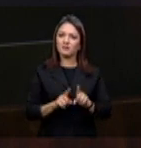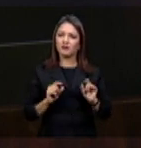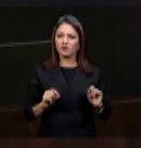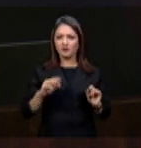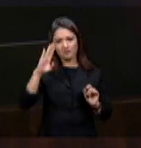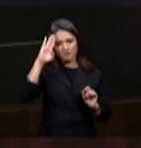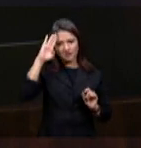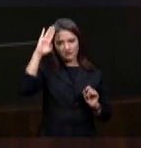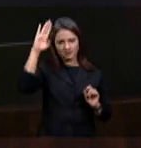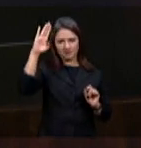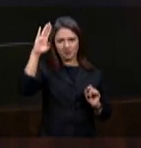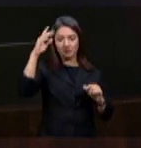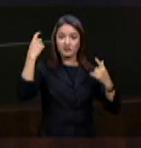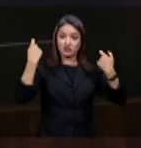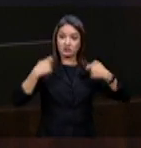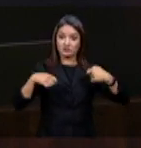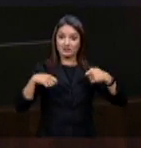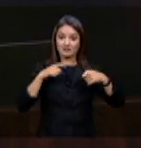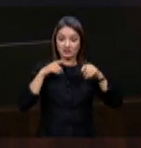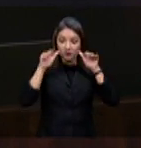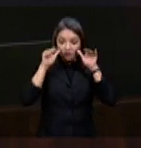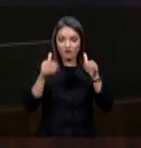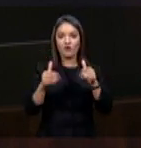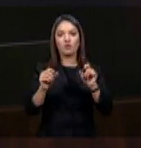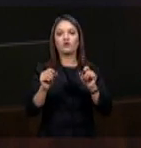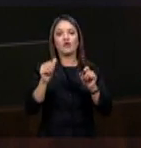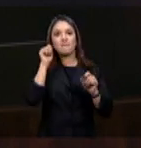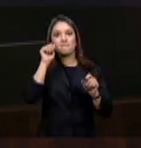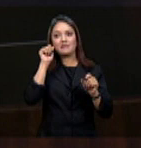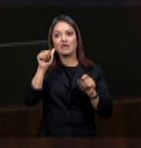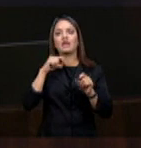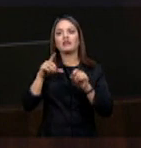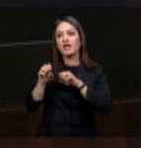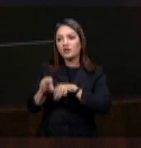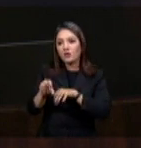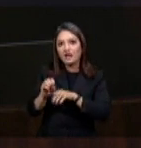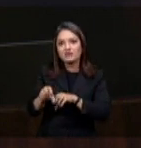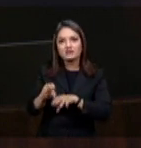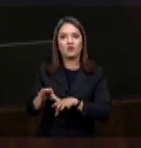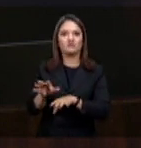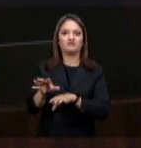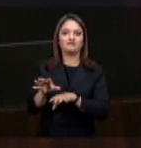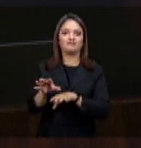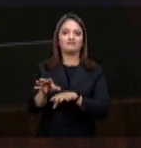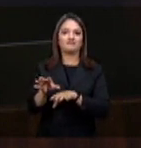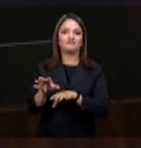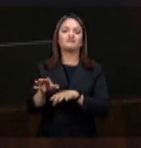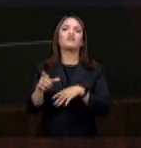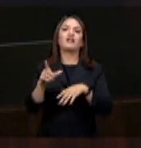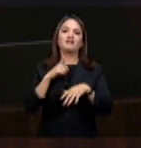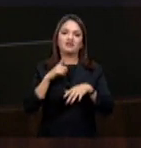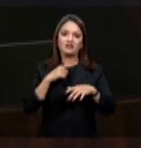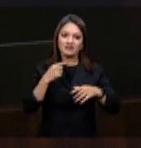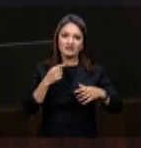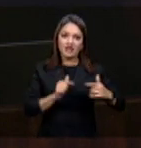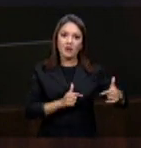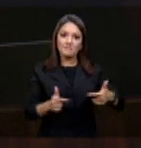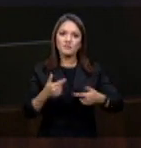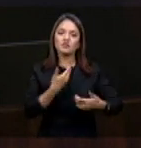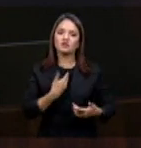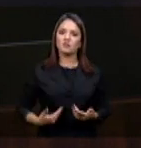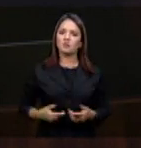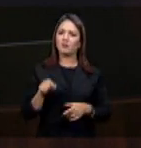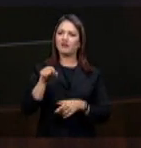sobretudo deve-se centralizar na educação das meninas e das mulheres além das políticas públicas que permitam